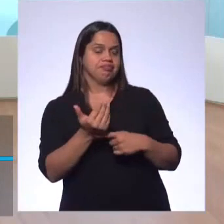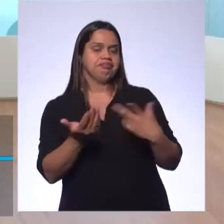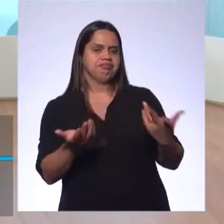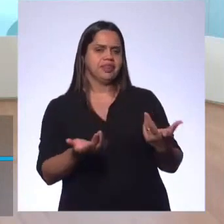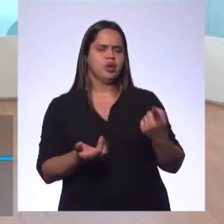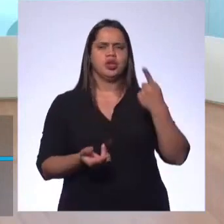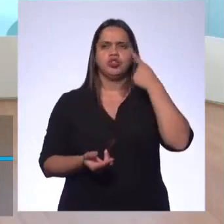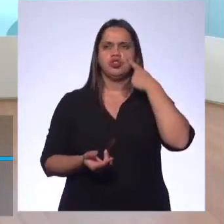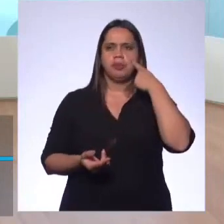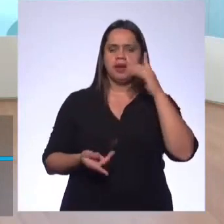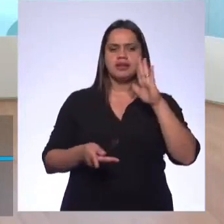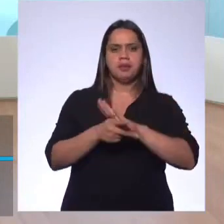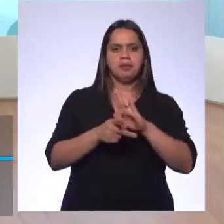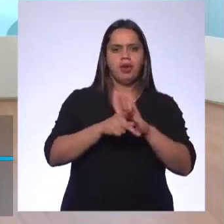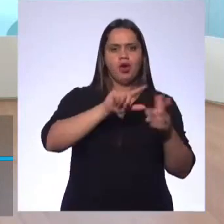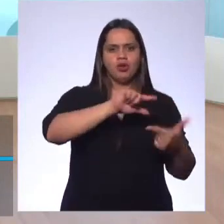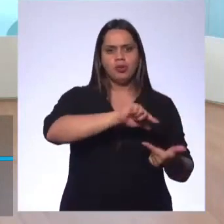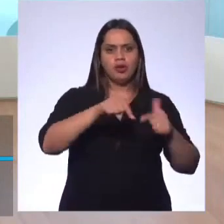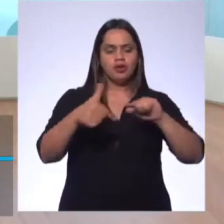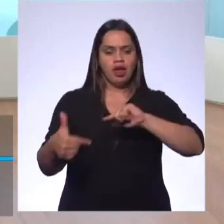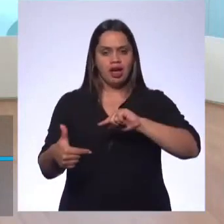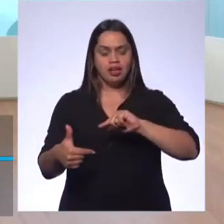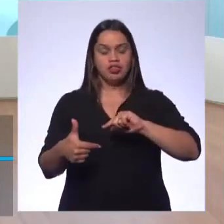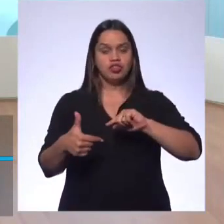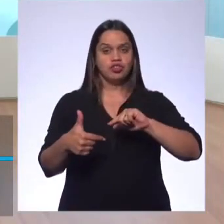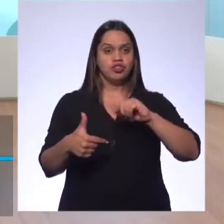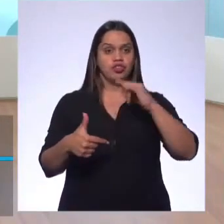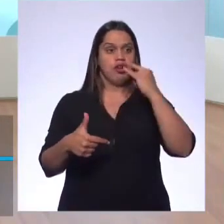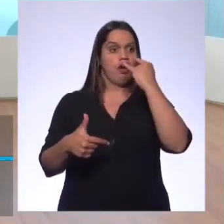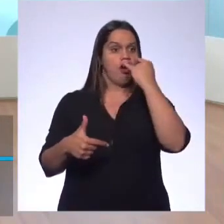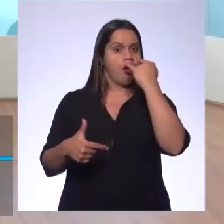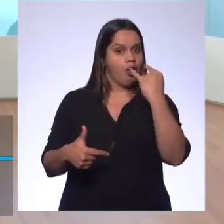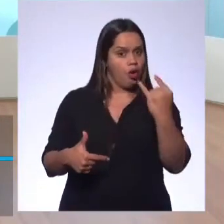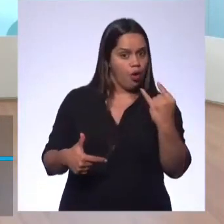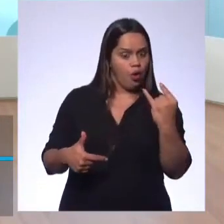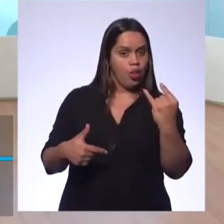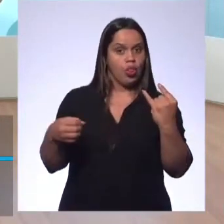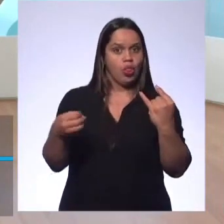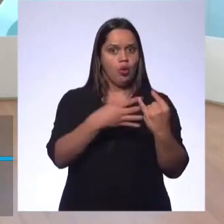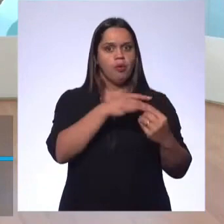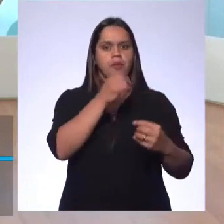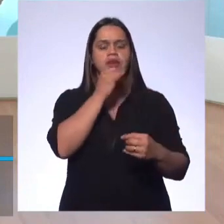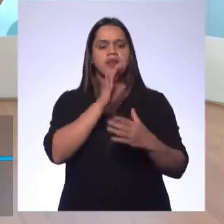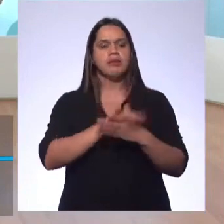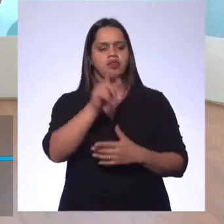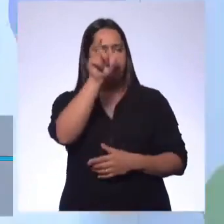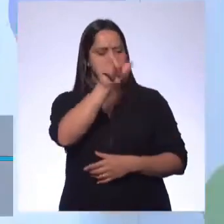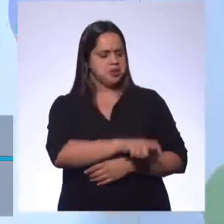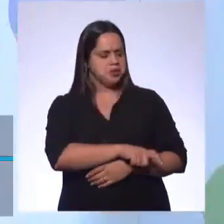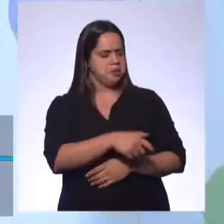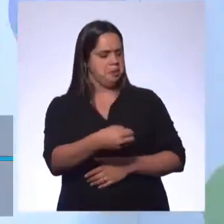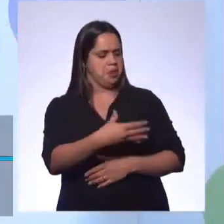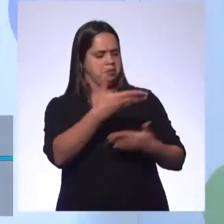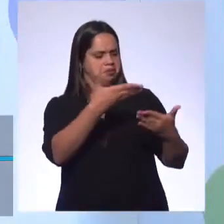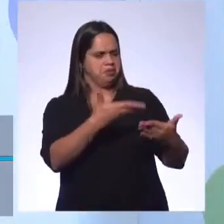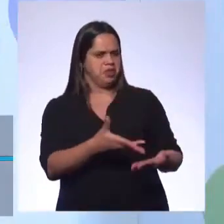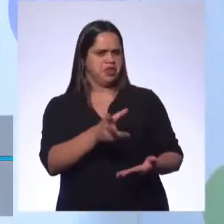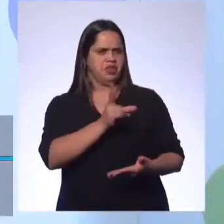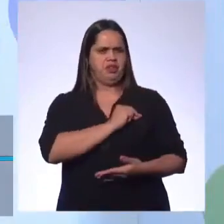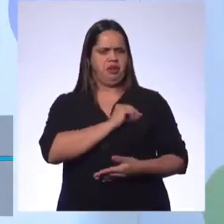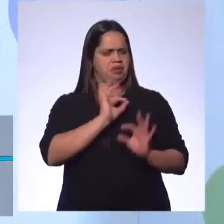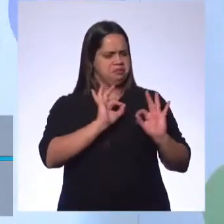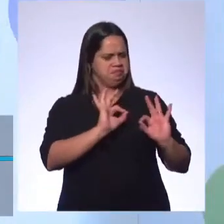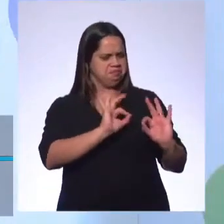no moderno, é aquilo que nos chama a atenção em relação ao novo. Quando eu vejo uma pessoa moderna, eu olho para você, tá, eu digo, é